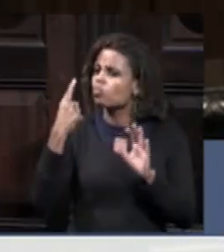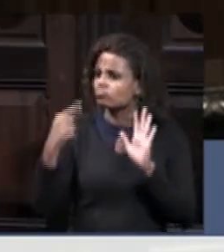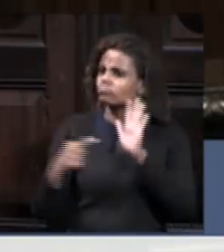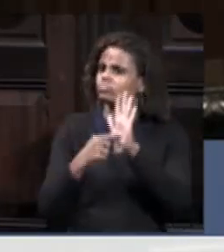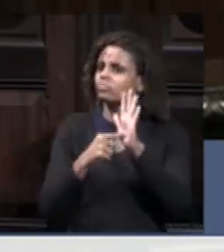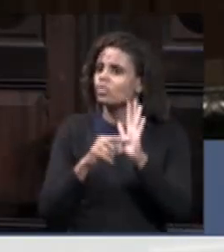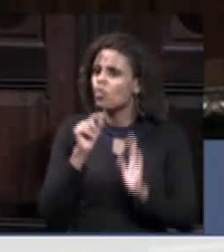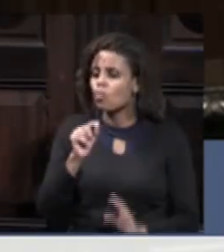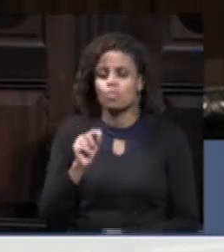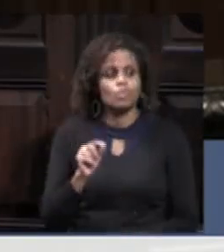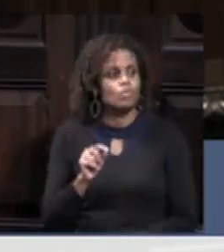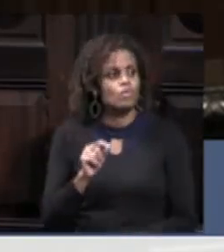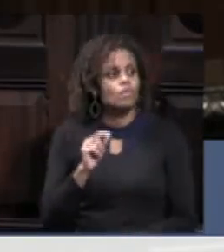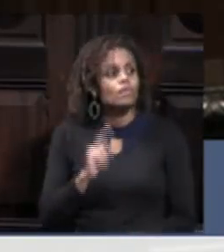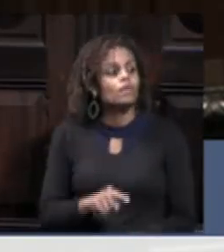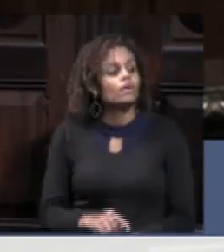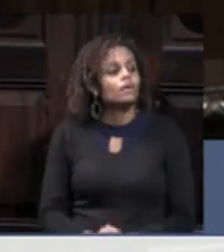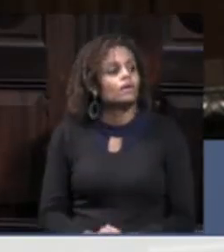que atinge